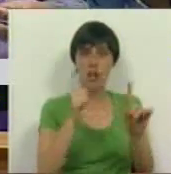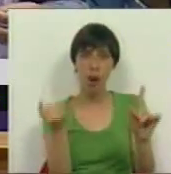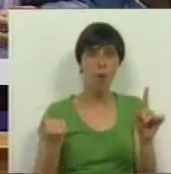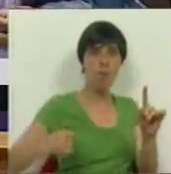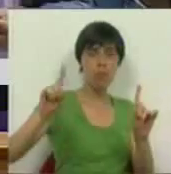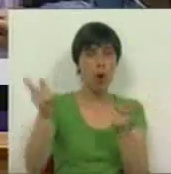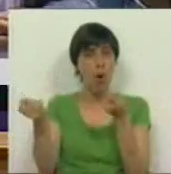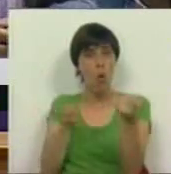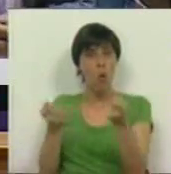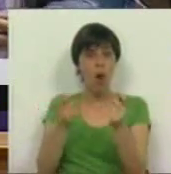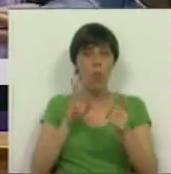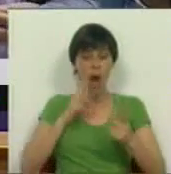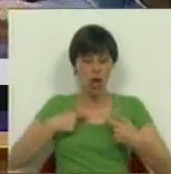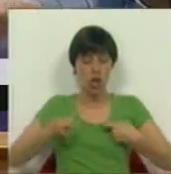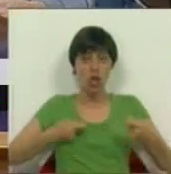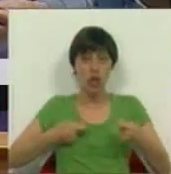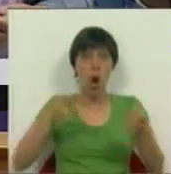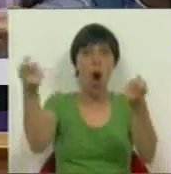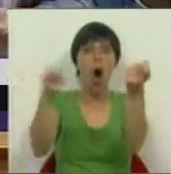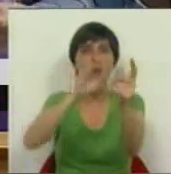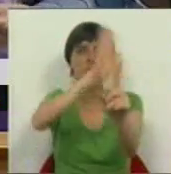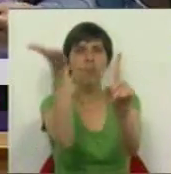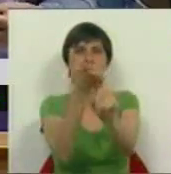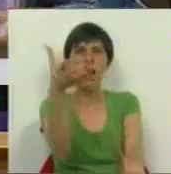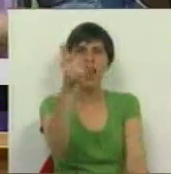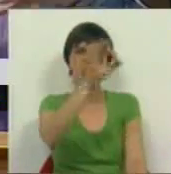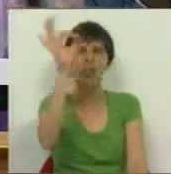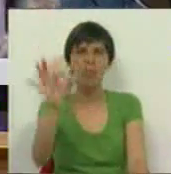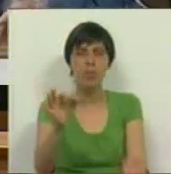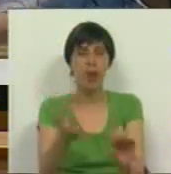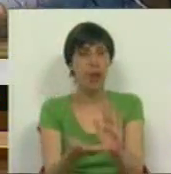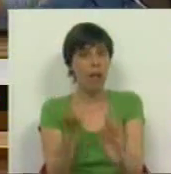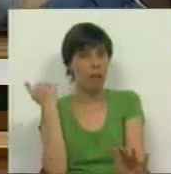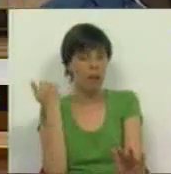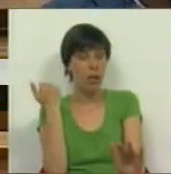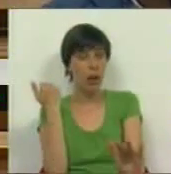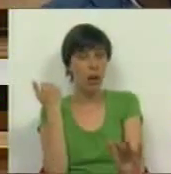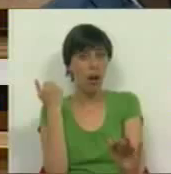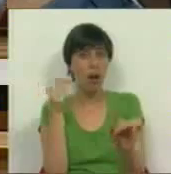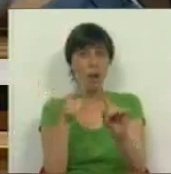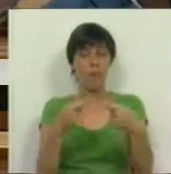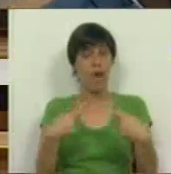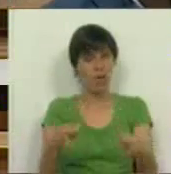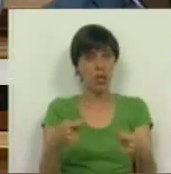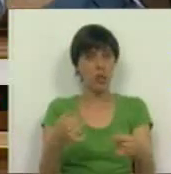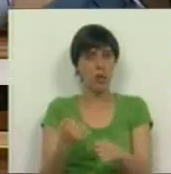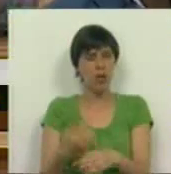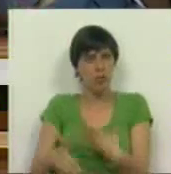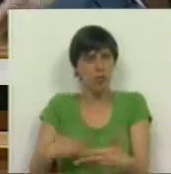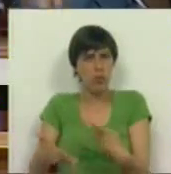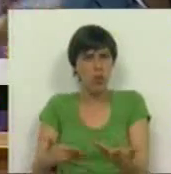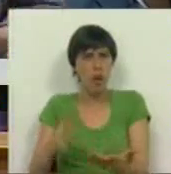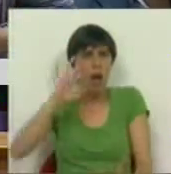o organismo, não é o gestor, que é penalizado em 15%, retirando-lhe essa despesa ao seu